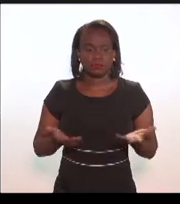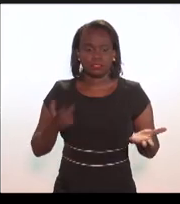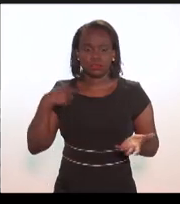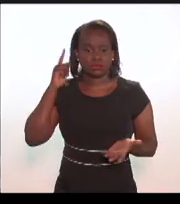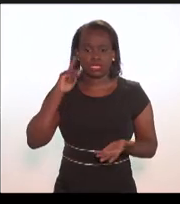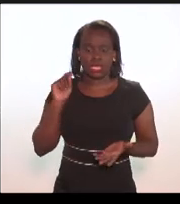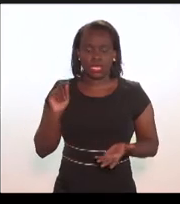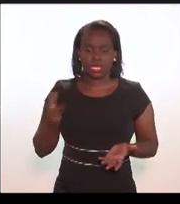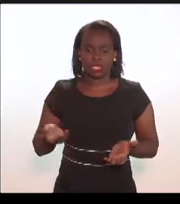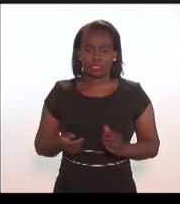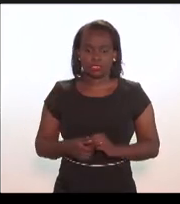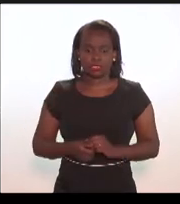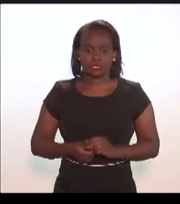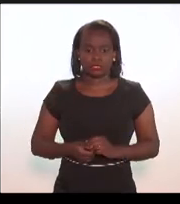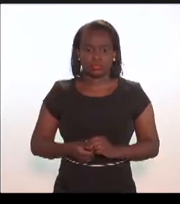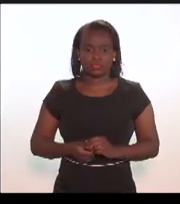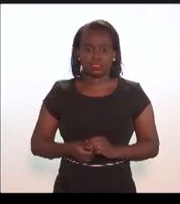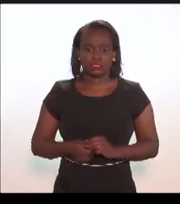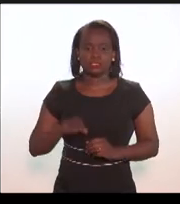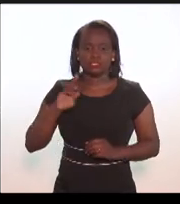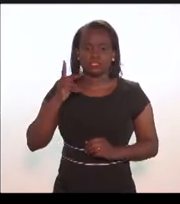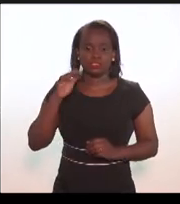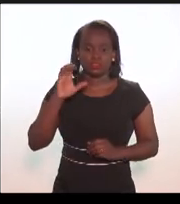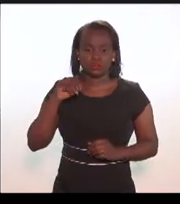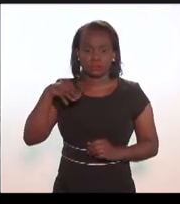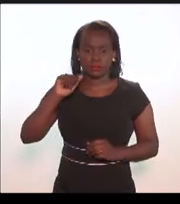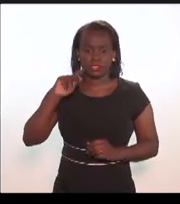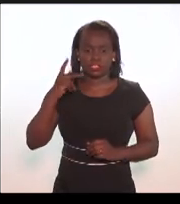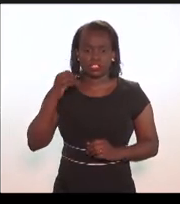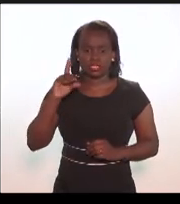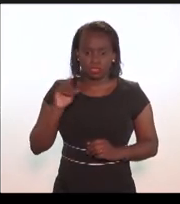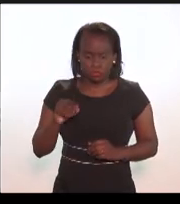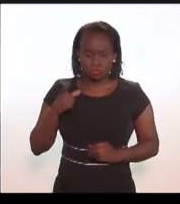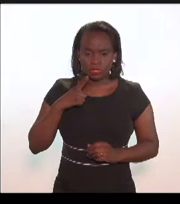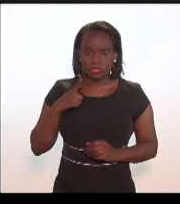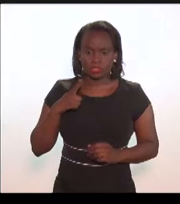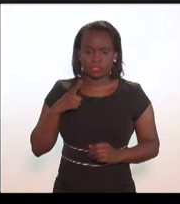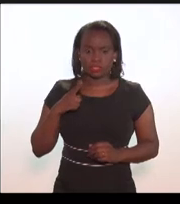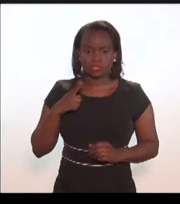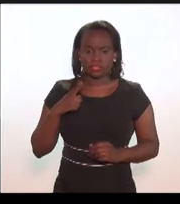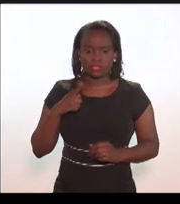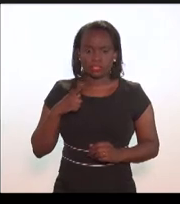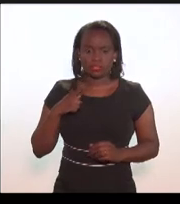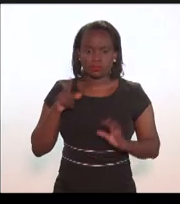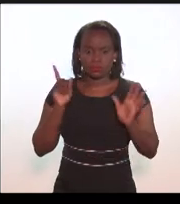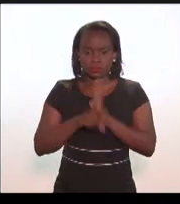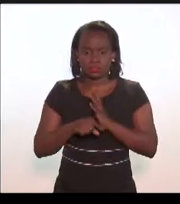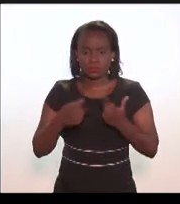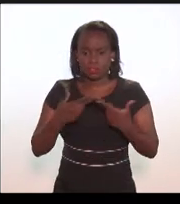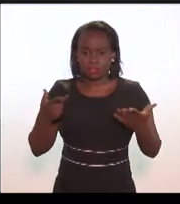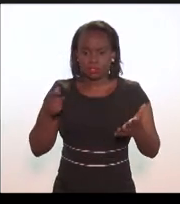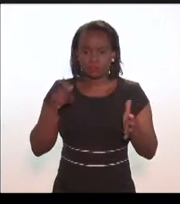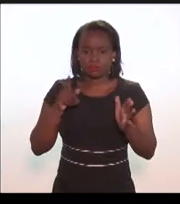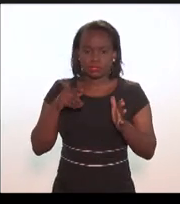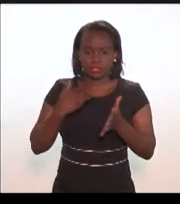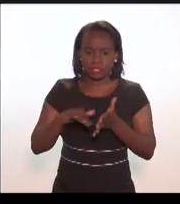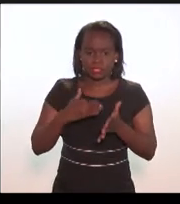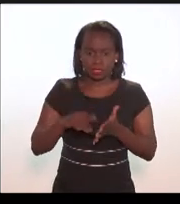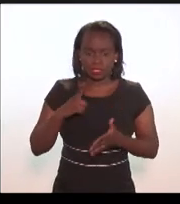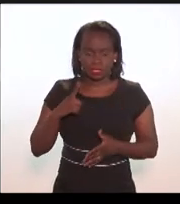quem. O Chico Machado, deputado Chico Machado, tem alguma formulação a ser feita ao secretário?